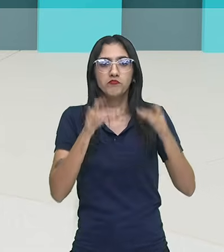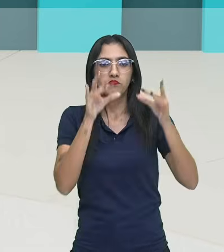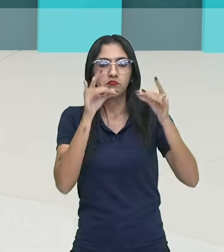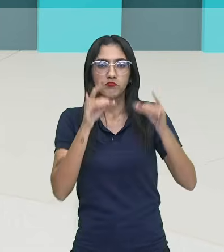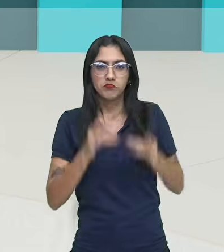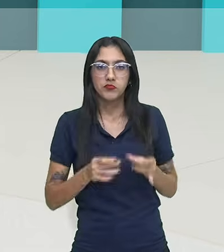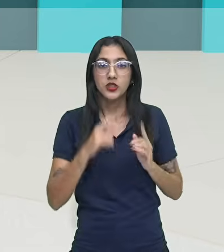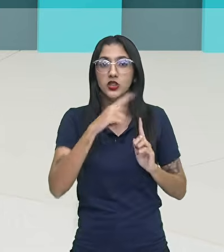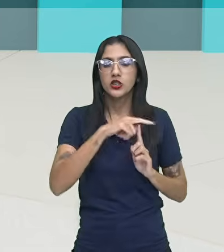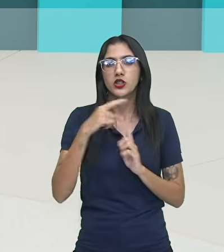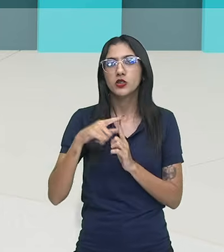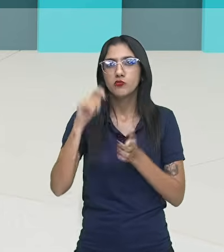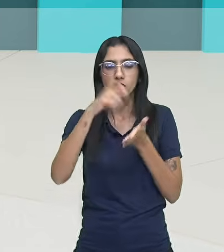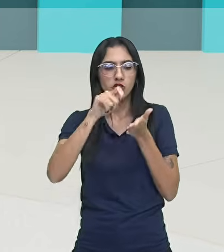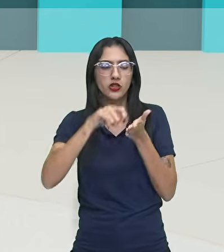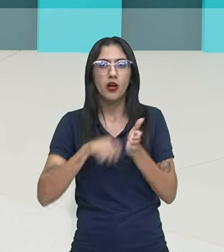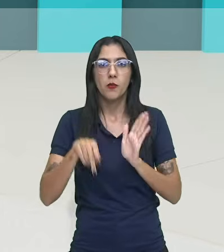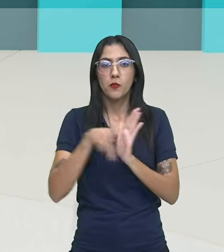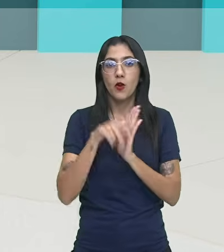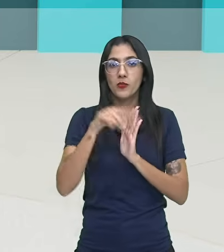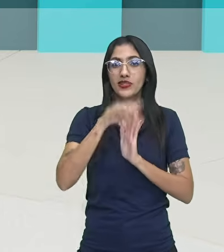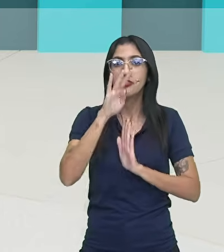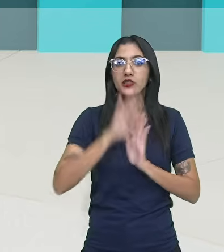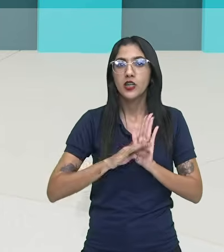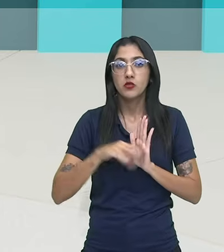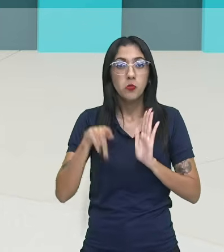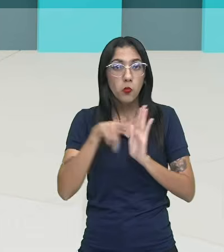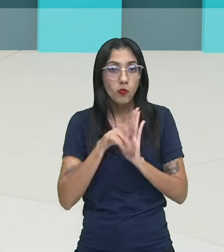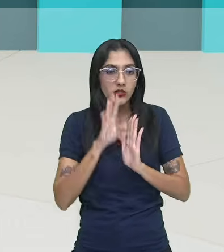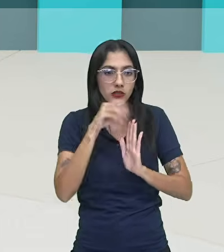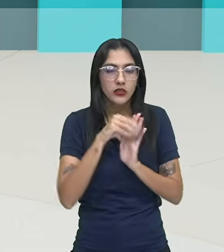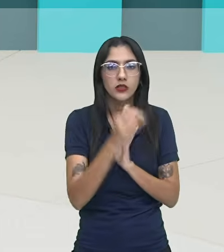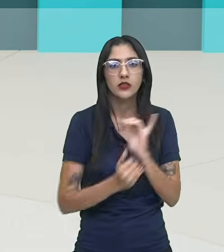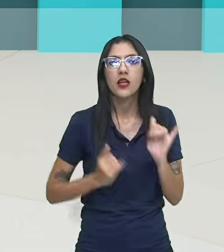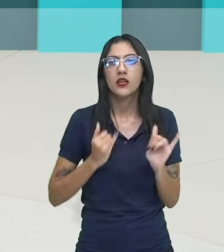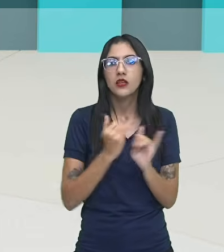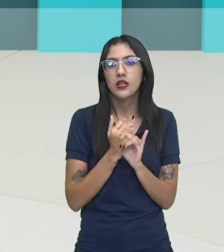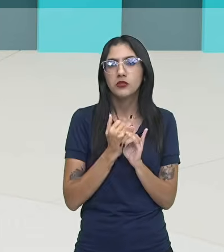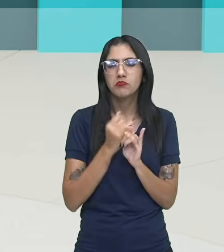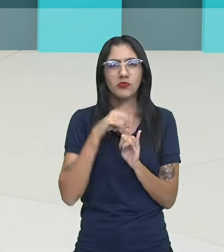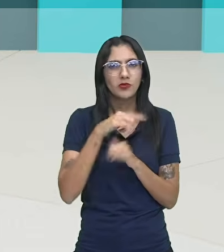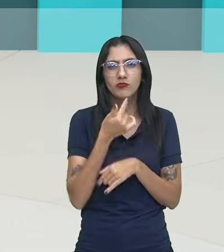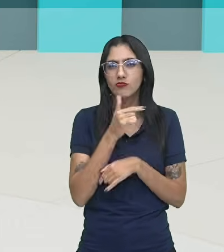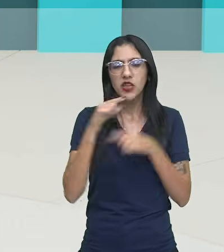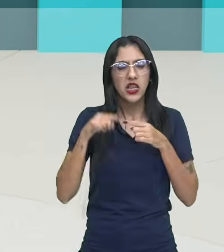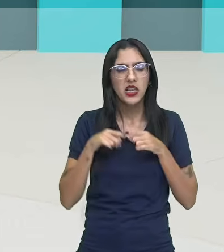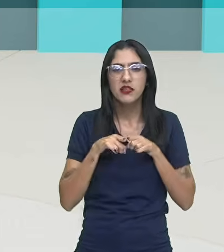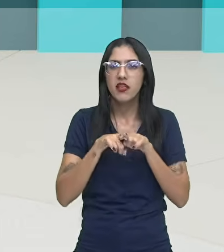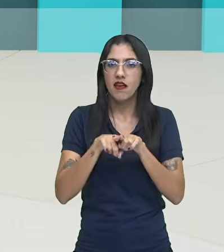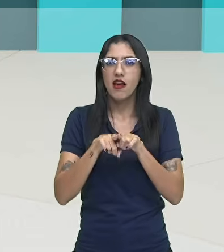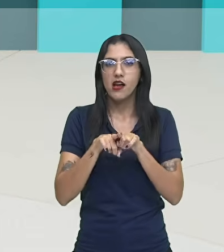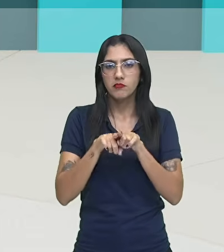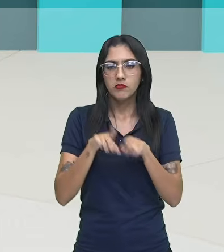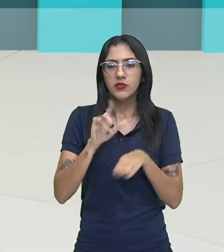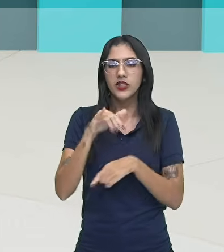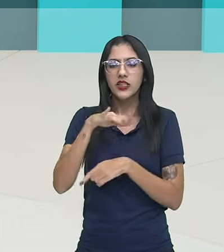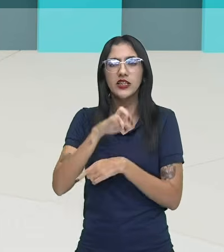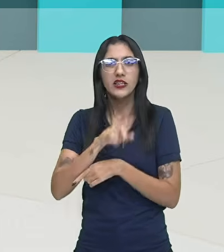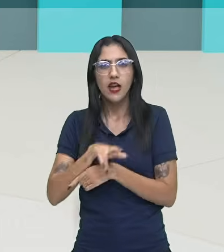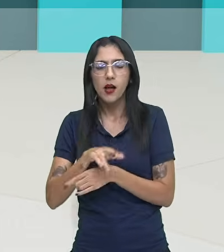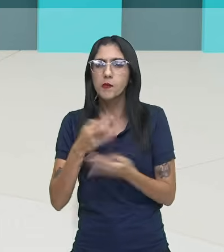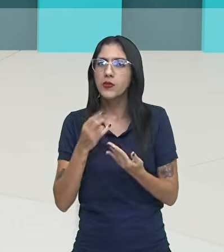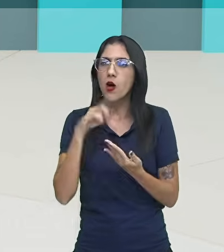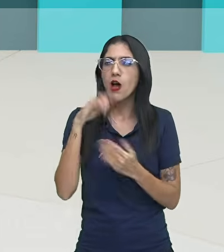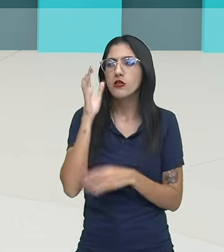de escrita dos textos dos meios digitais, a qual não é linear. Esta